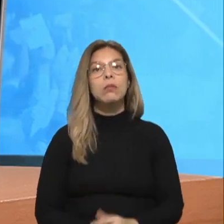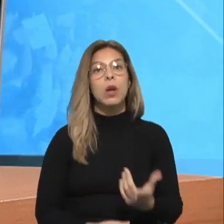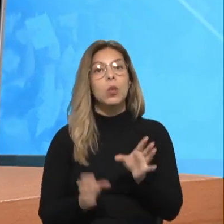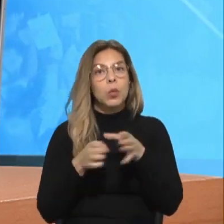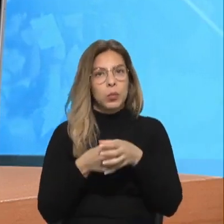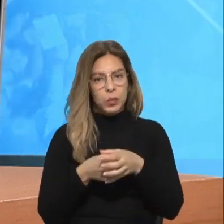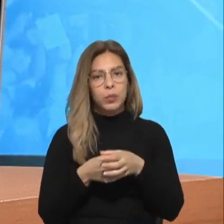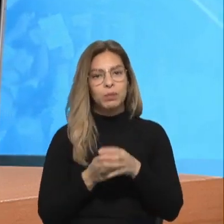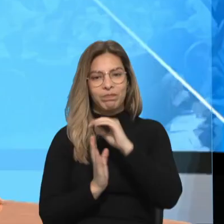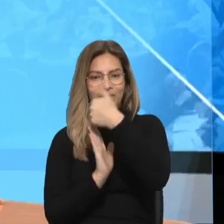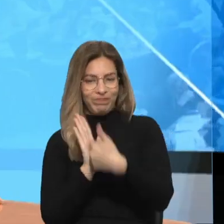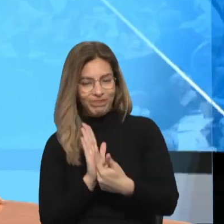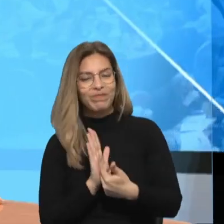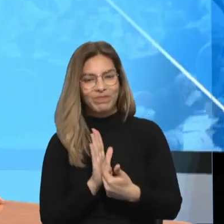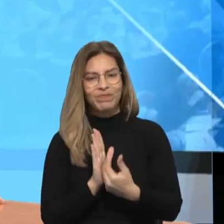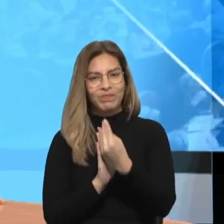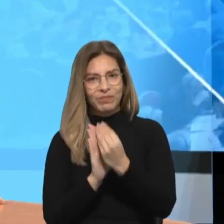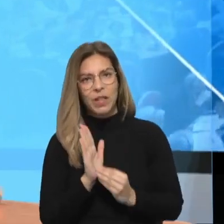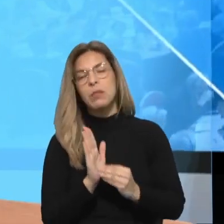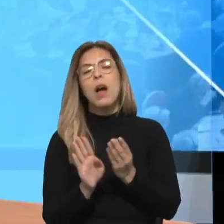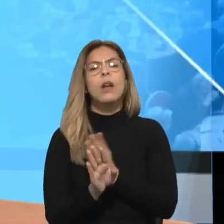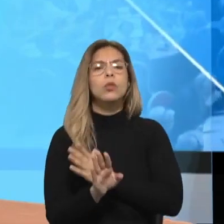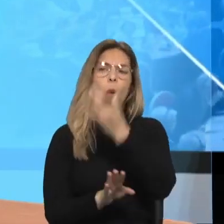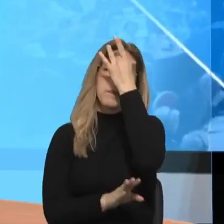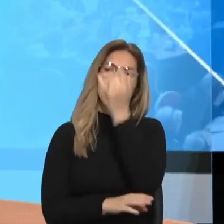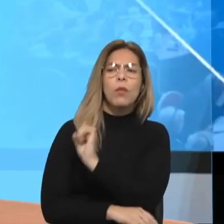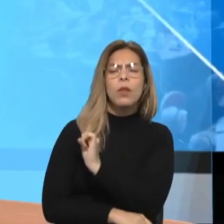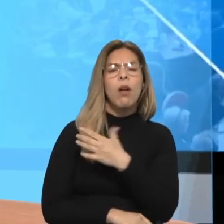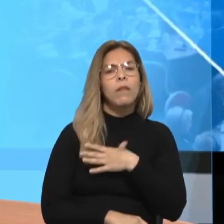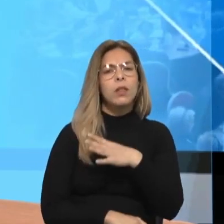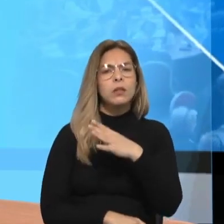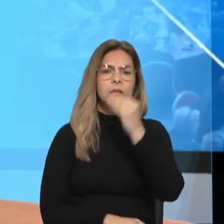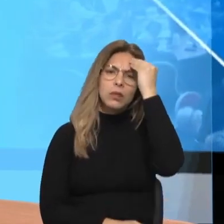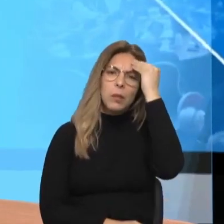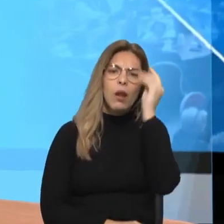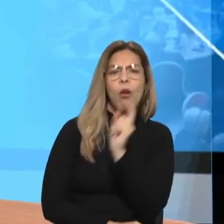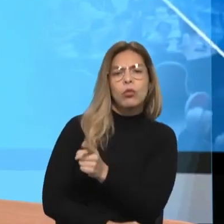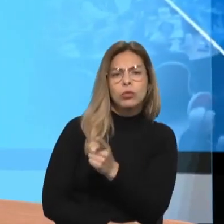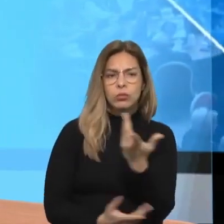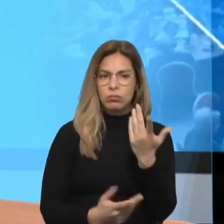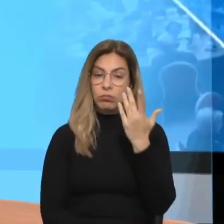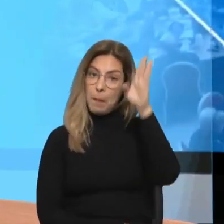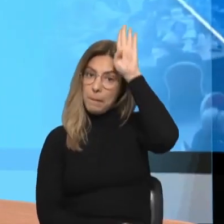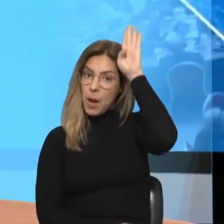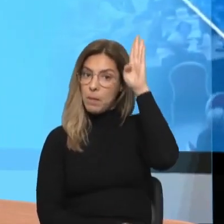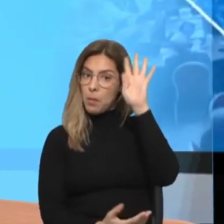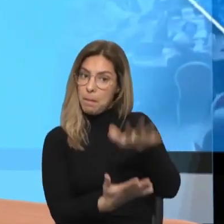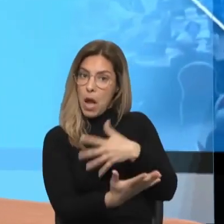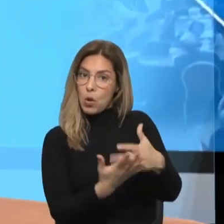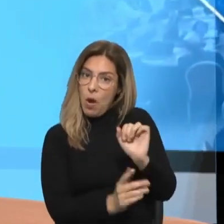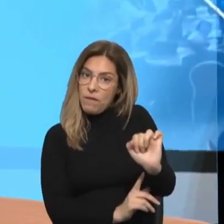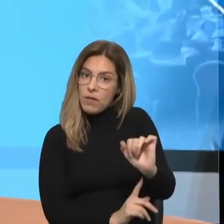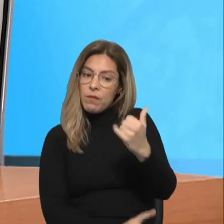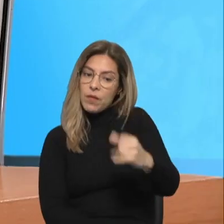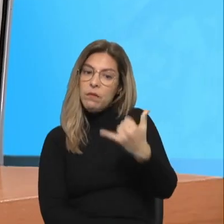Sinodal Diocesana. Antes gostava de ouvir a sua opinião sobre este plano do Papa até 2028.